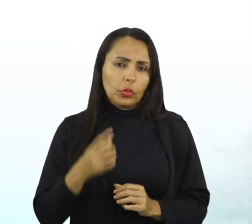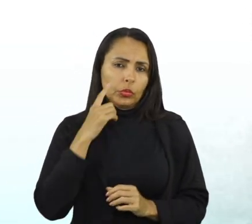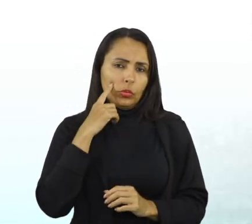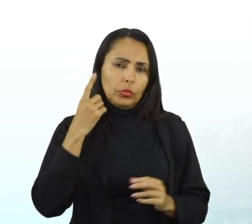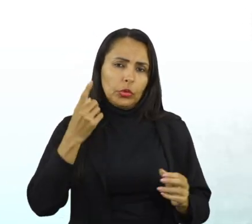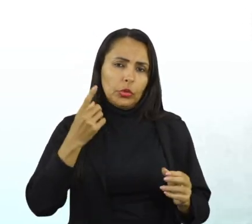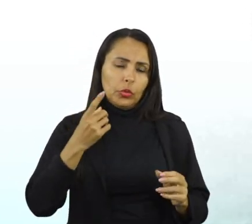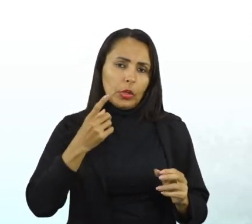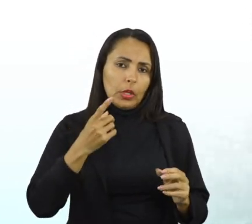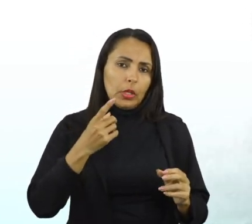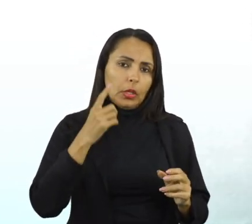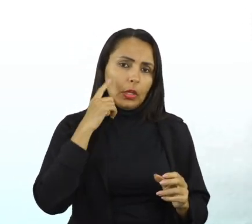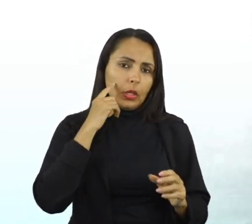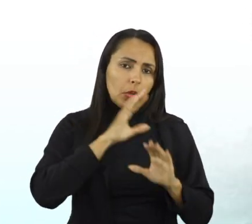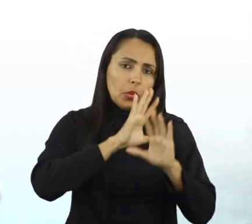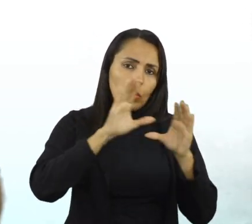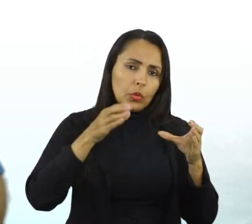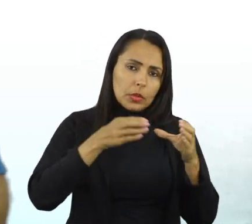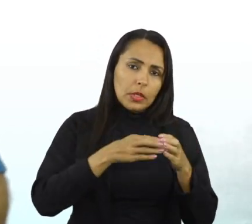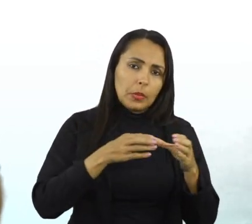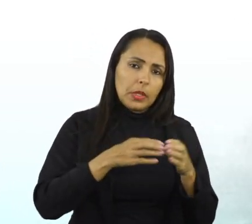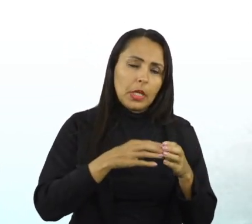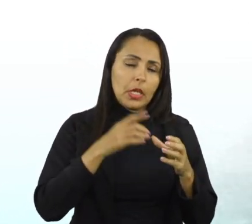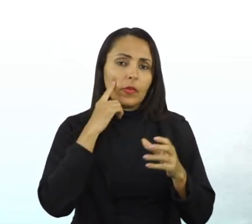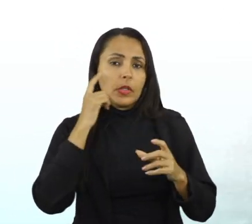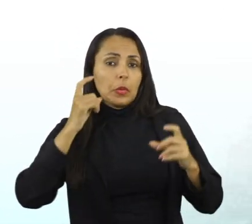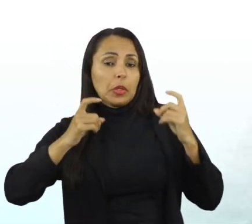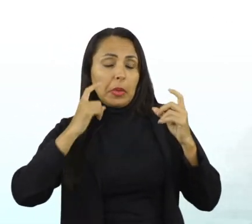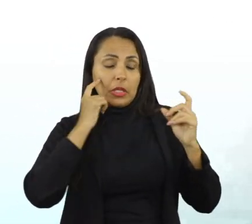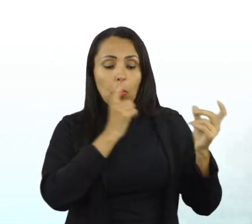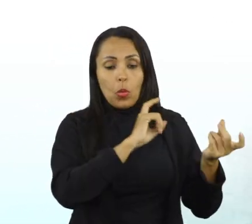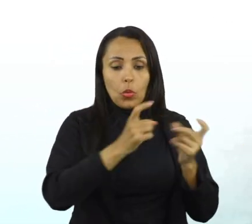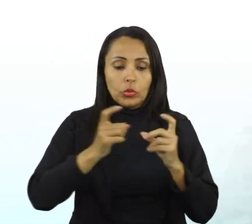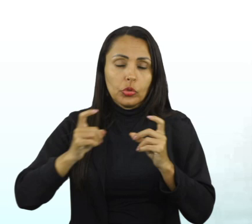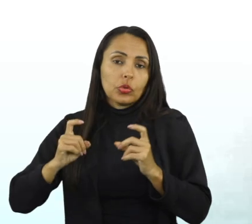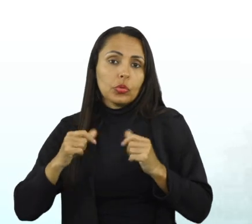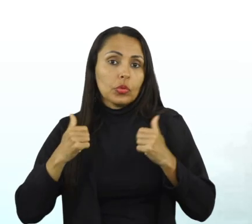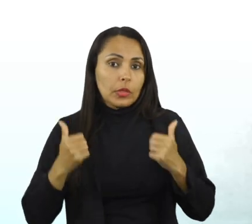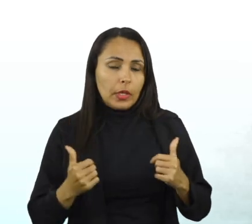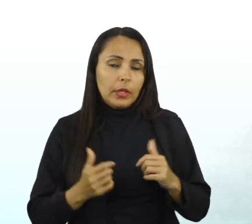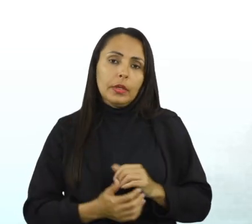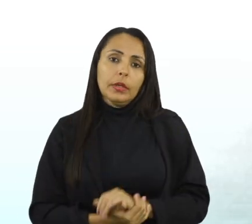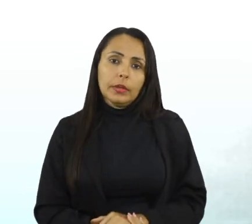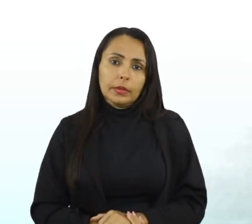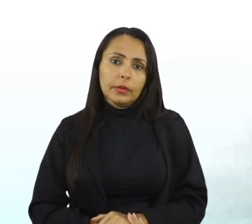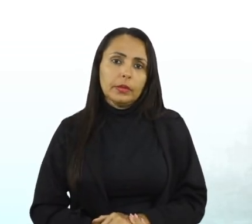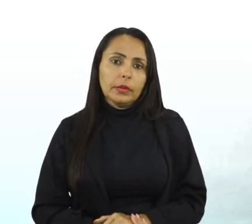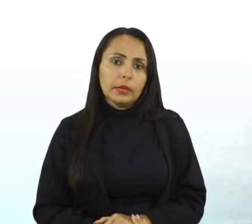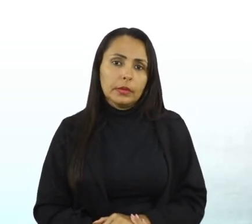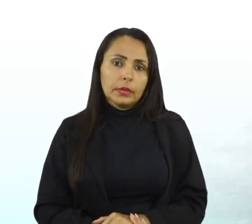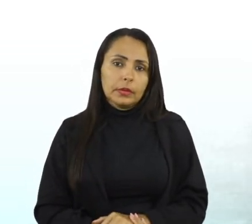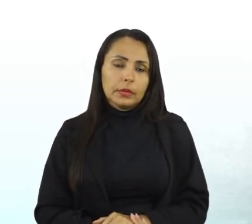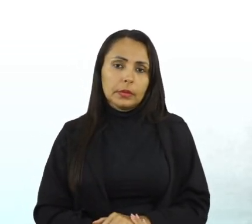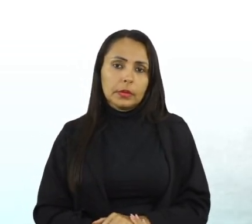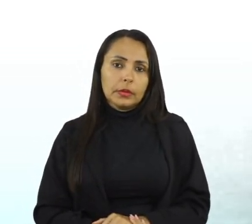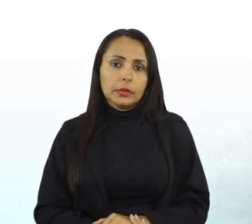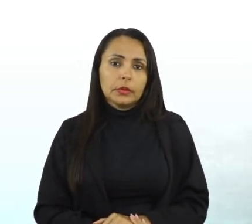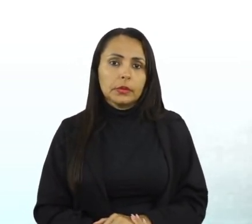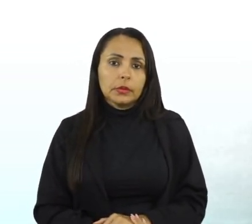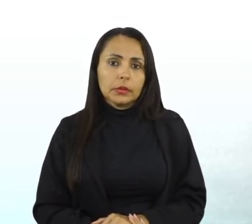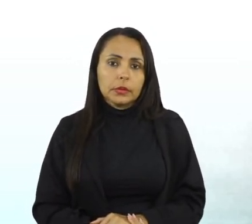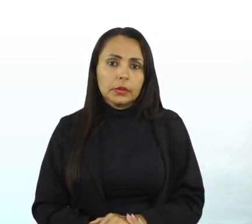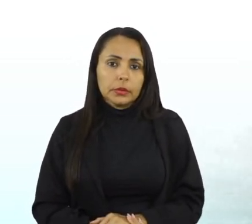então você percebe, você vai ter a preocupação com o teu discurso, certo? Então é